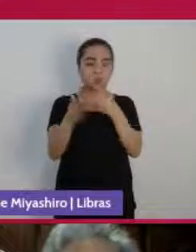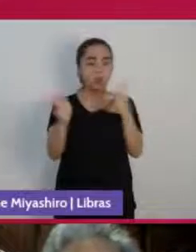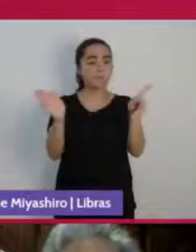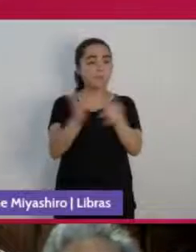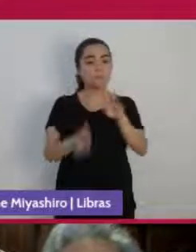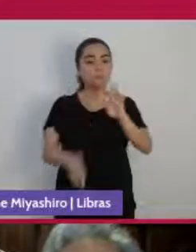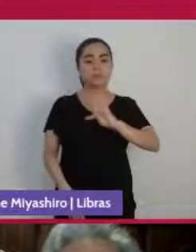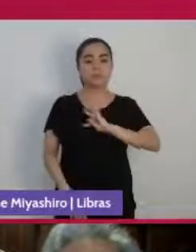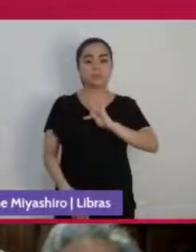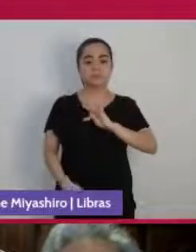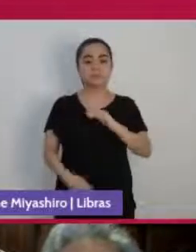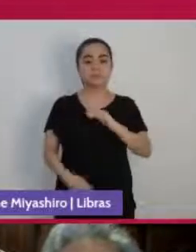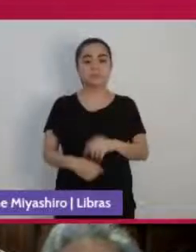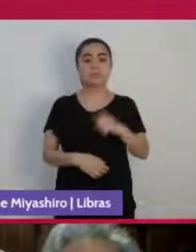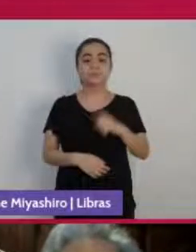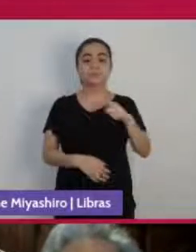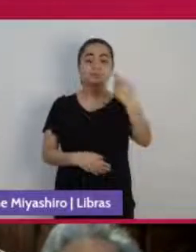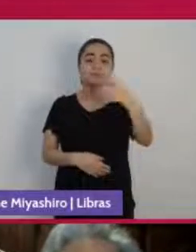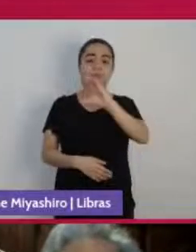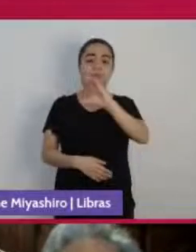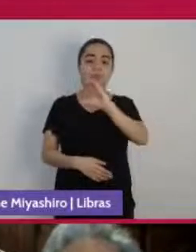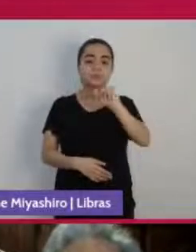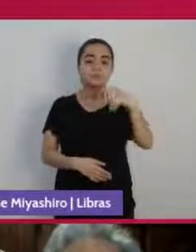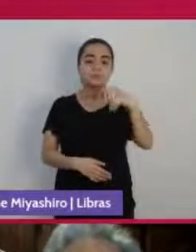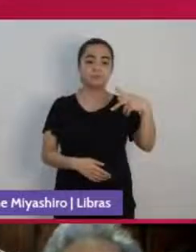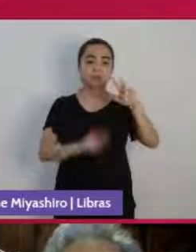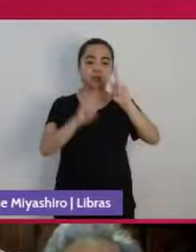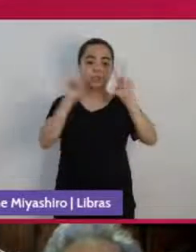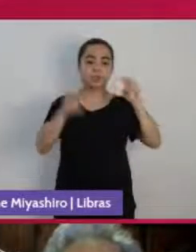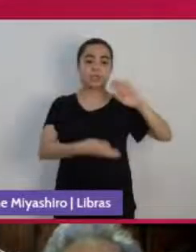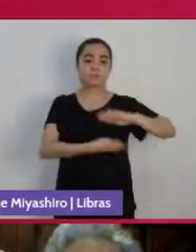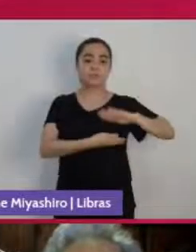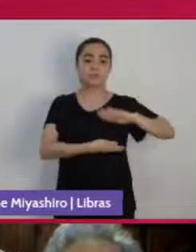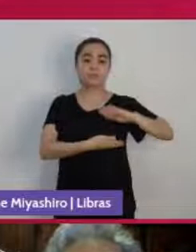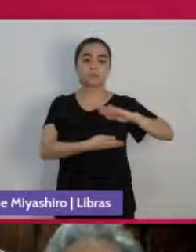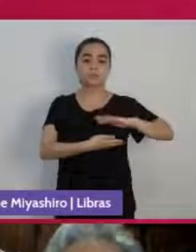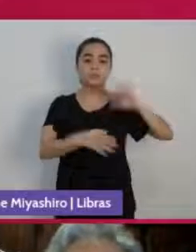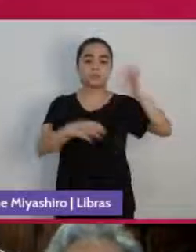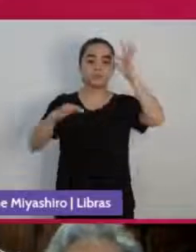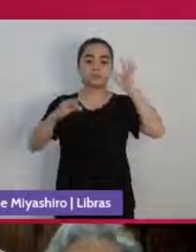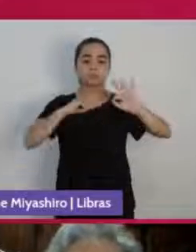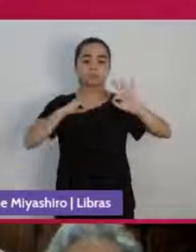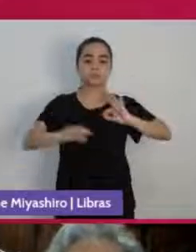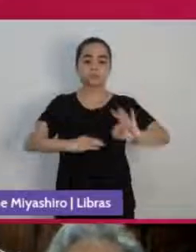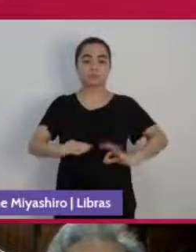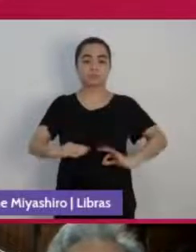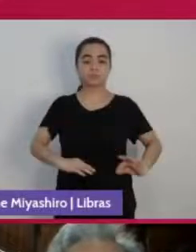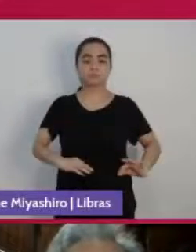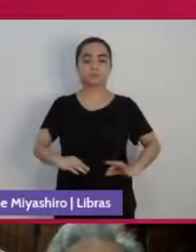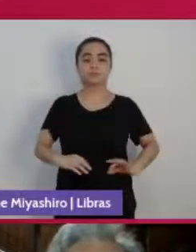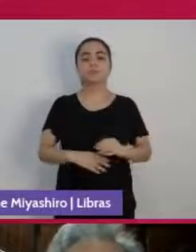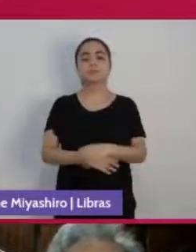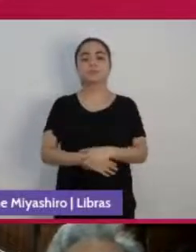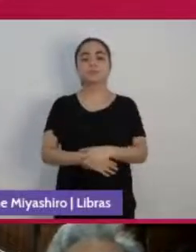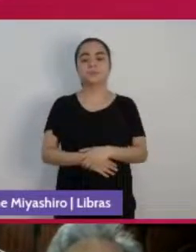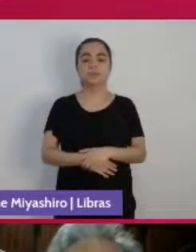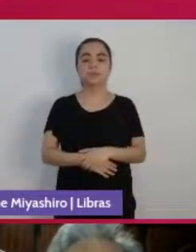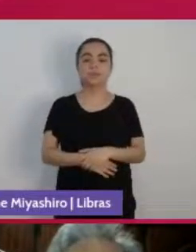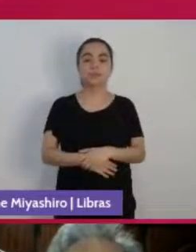eu escrevi os capítulos de mamografia e ressonância magnética dessa enciclopédia aqui. E aí,